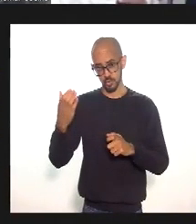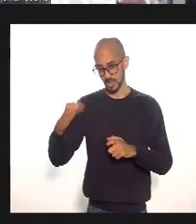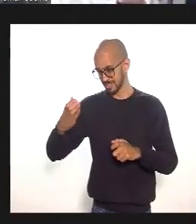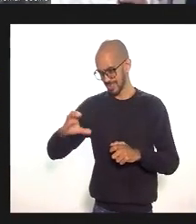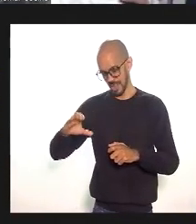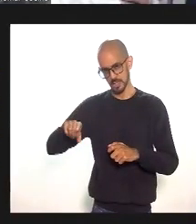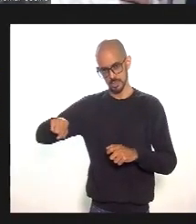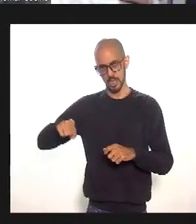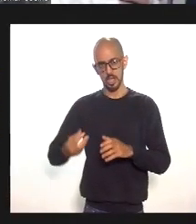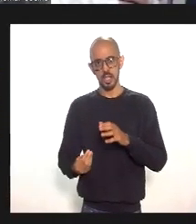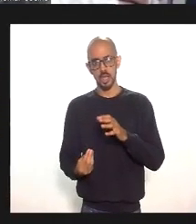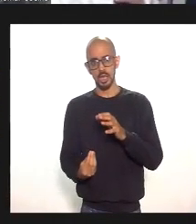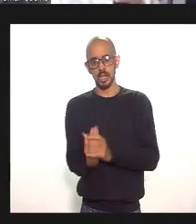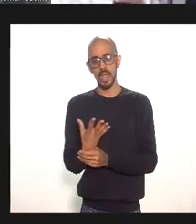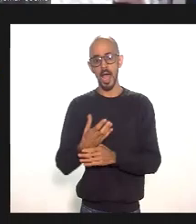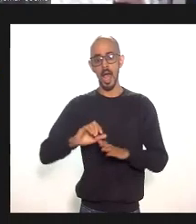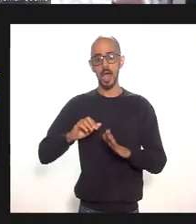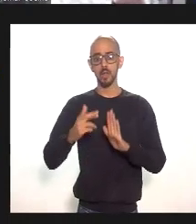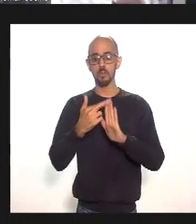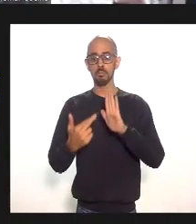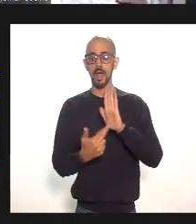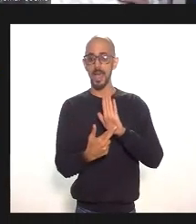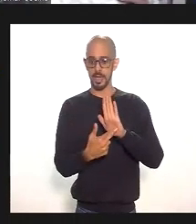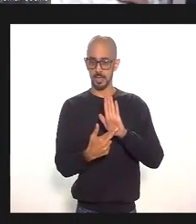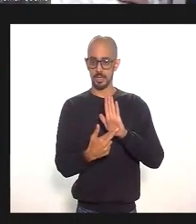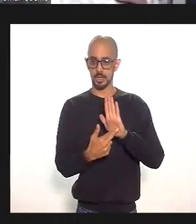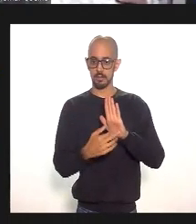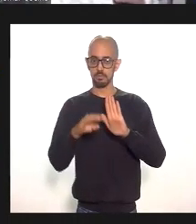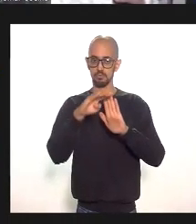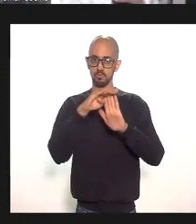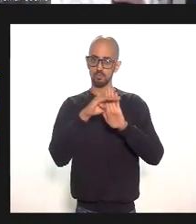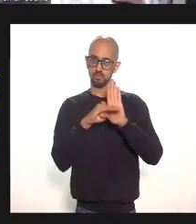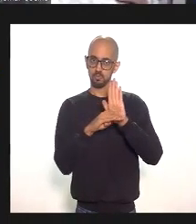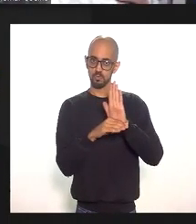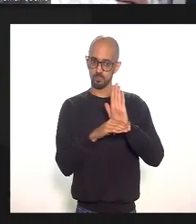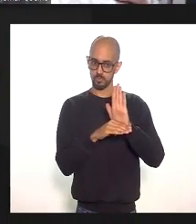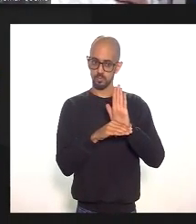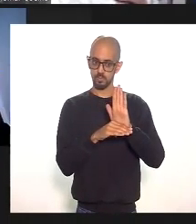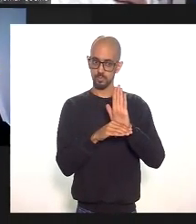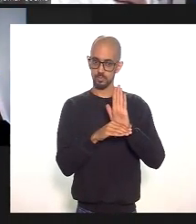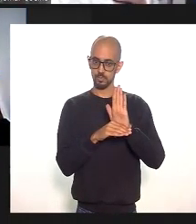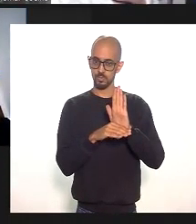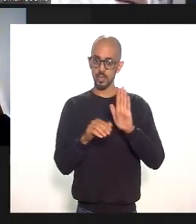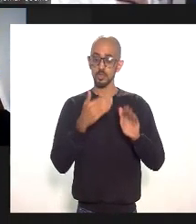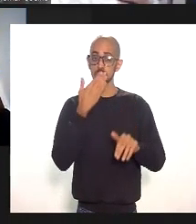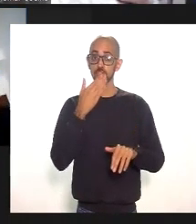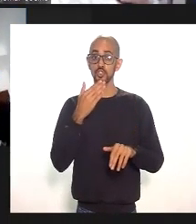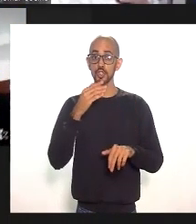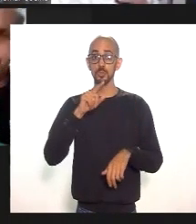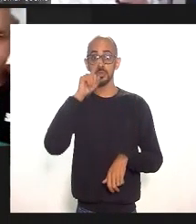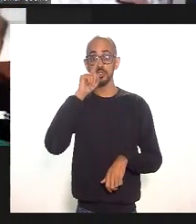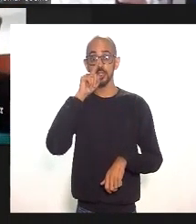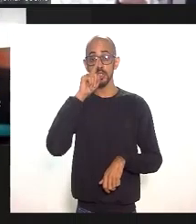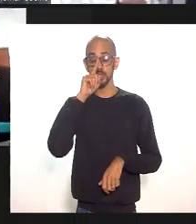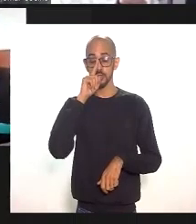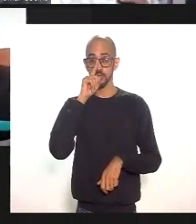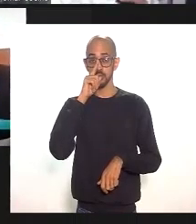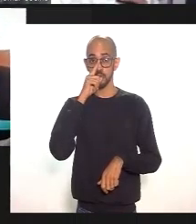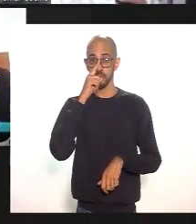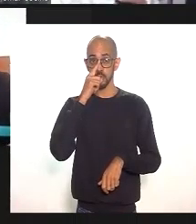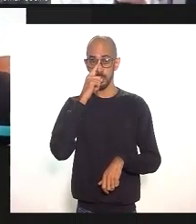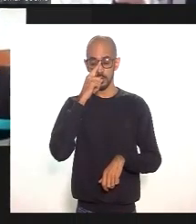um padrão, deputado Rubens Bontempo, para que haja uma leitura comum do grau de risco, do nível de risco